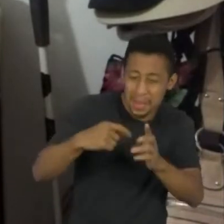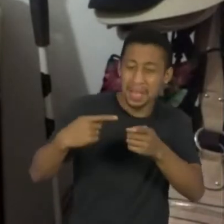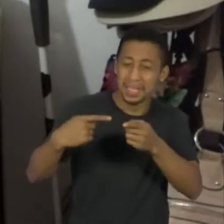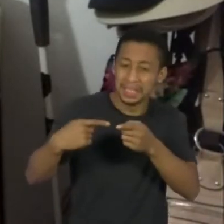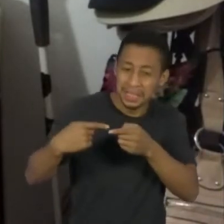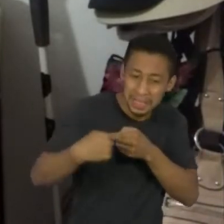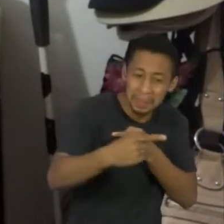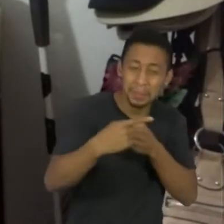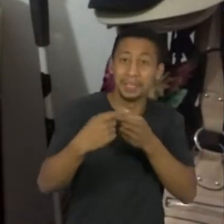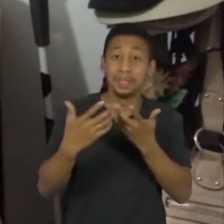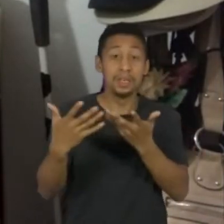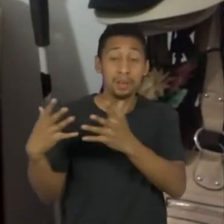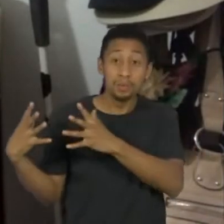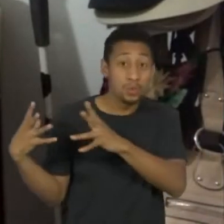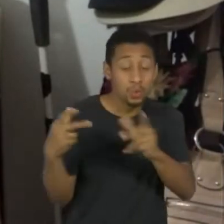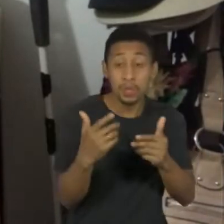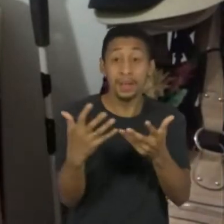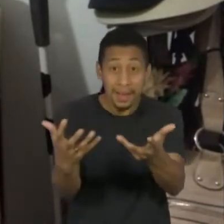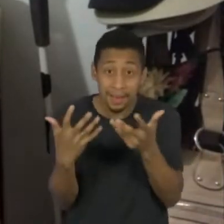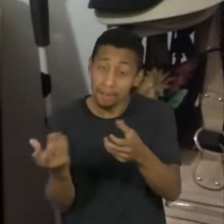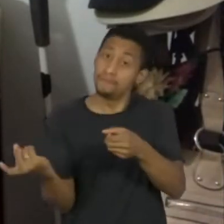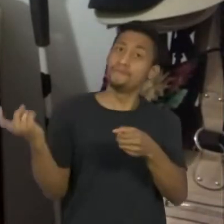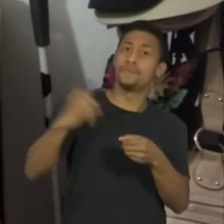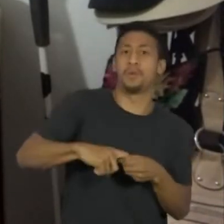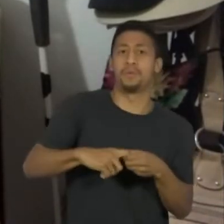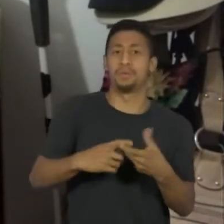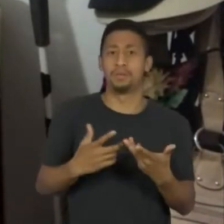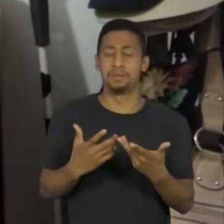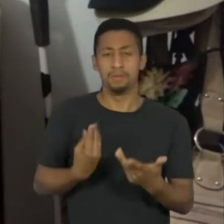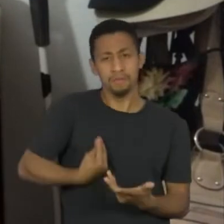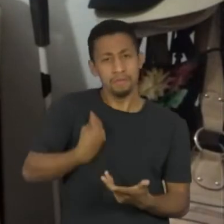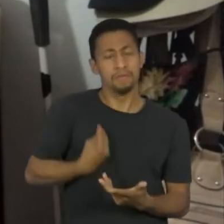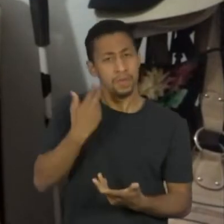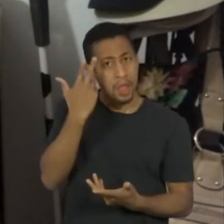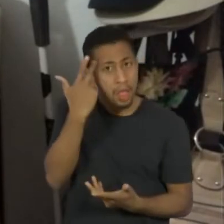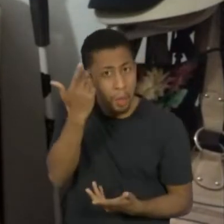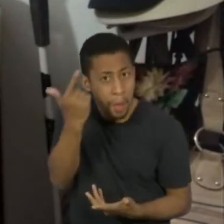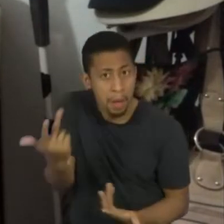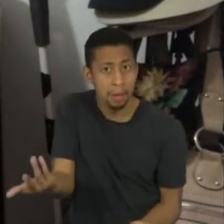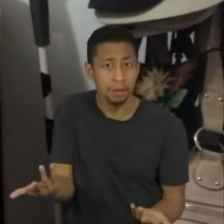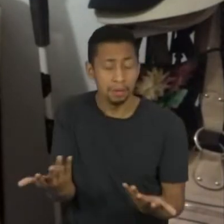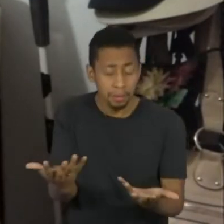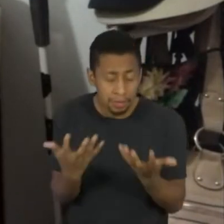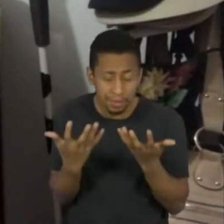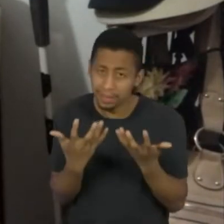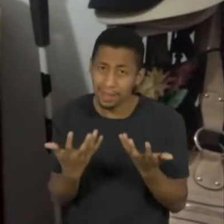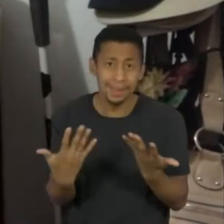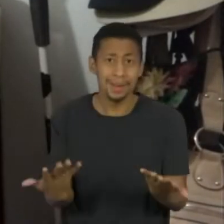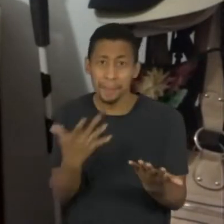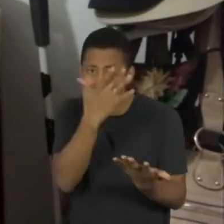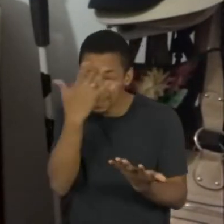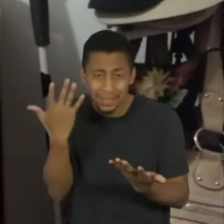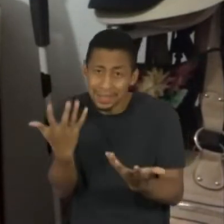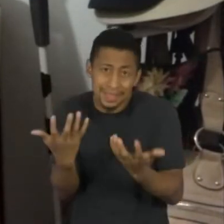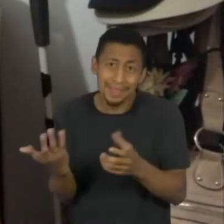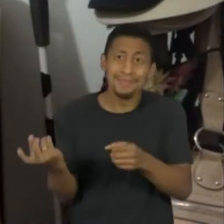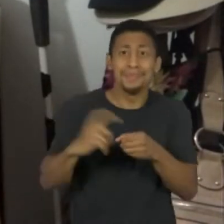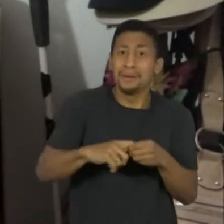todo mundo quer voltar, todo mundo quer retomar a sua vida, as pessoas estão tendo perdas, e tudo isso é